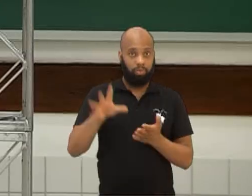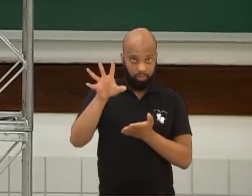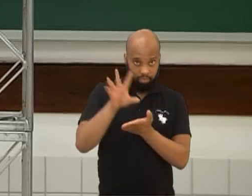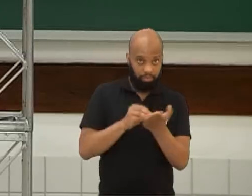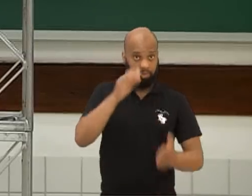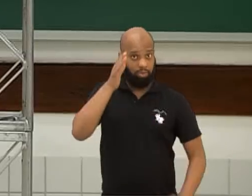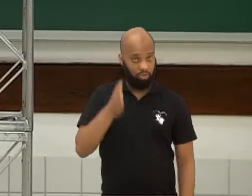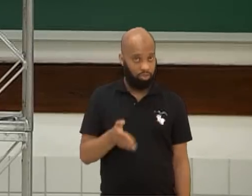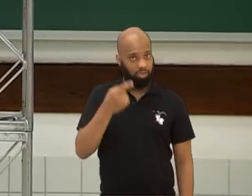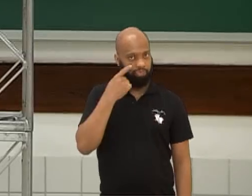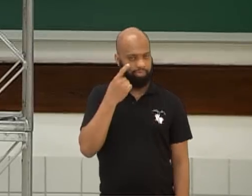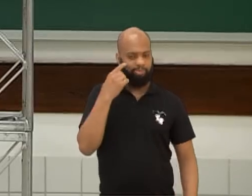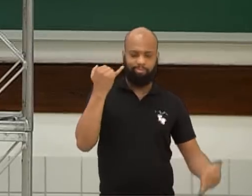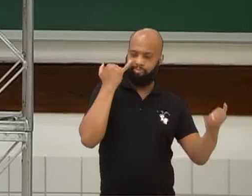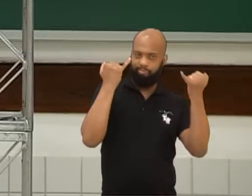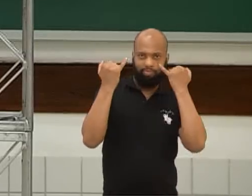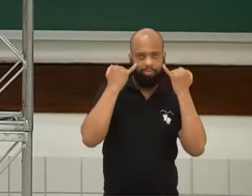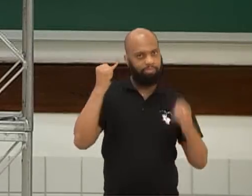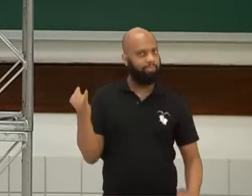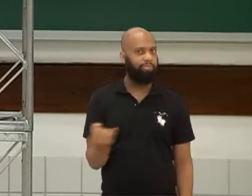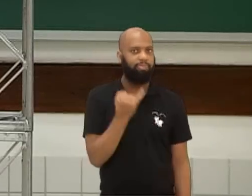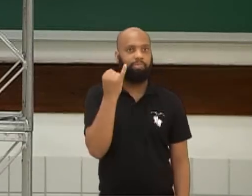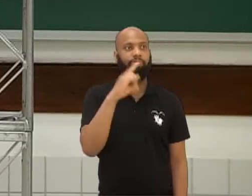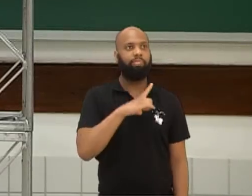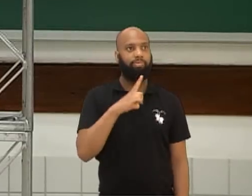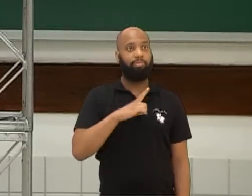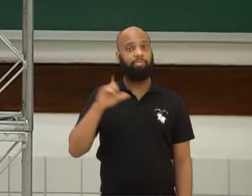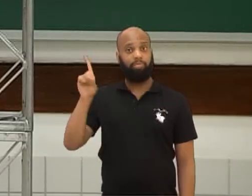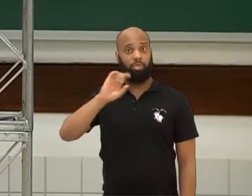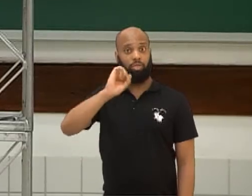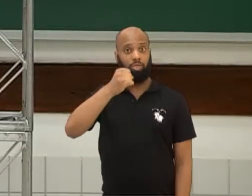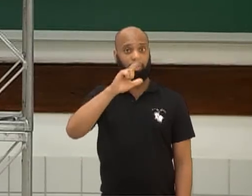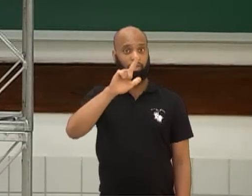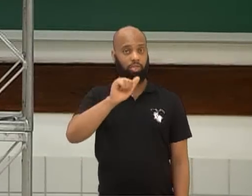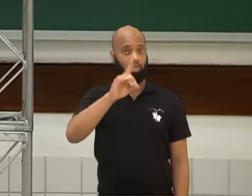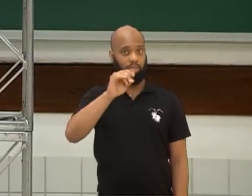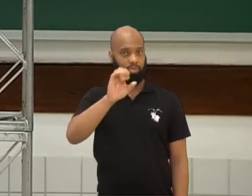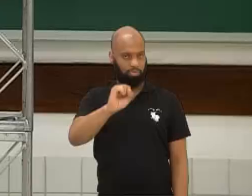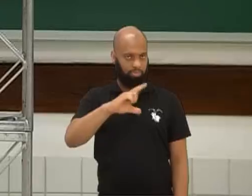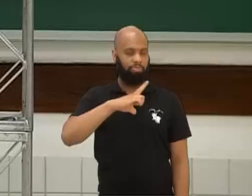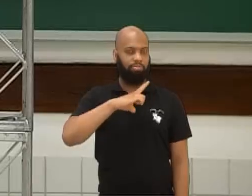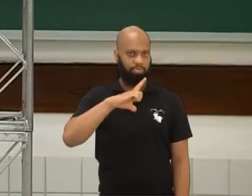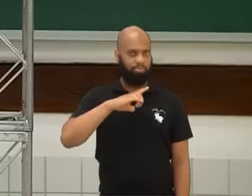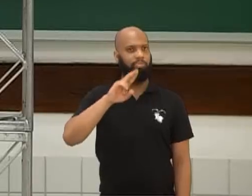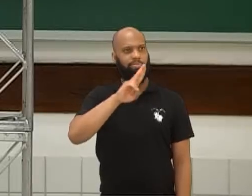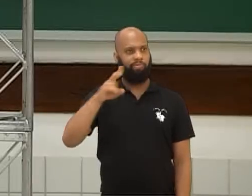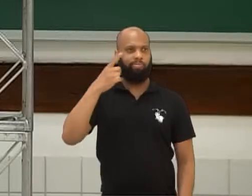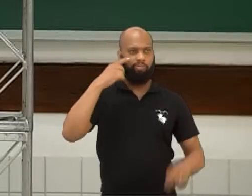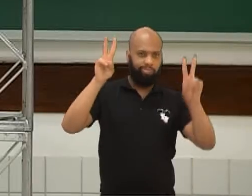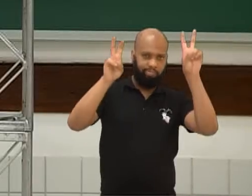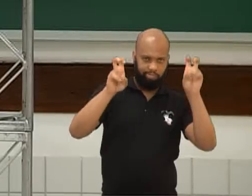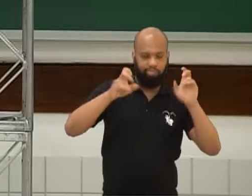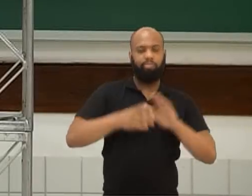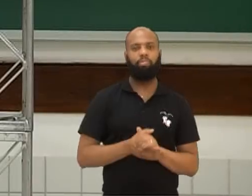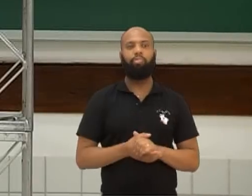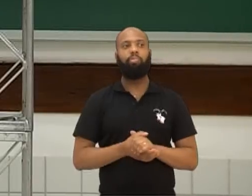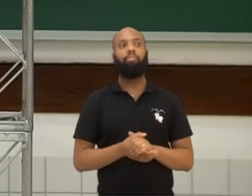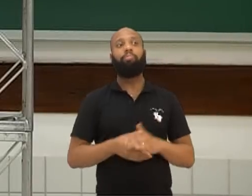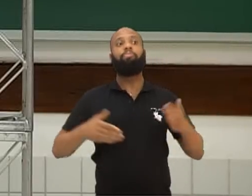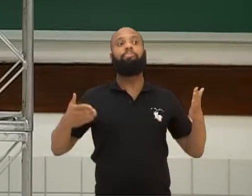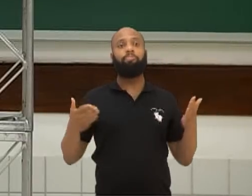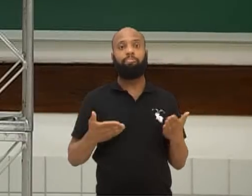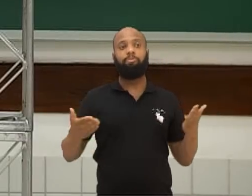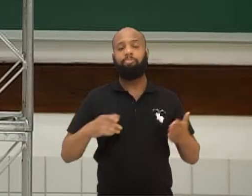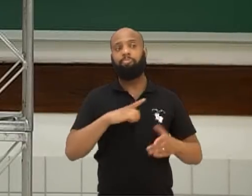Copiaram? Viu que informação importante? Então, o octógono eram 8 lados e agora